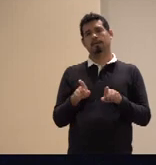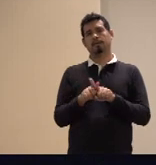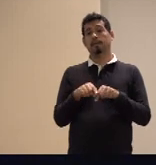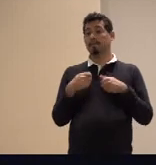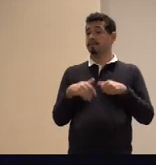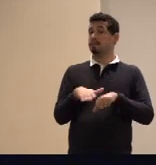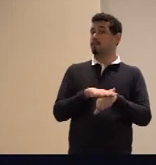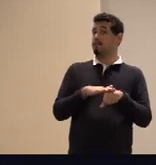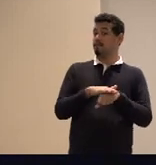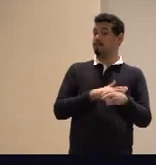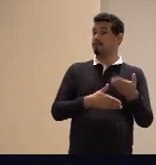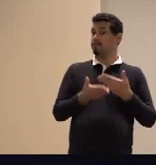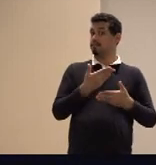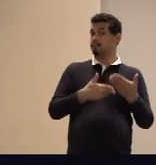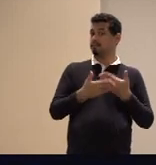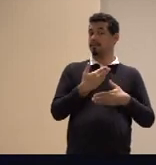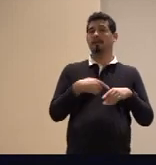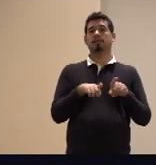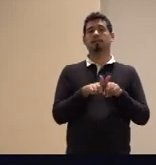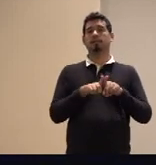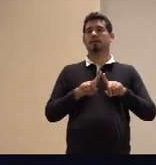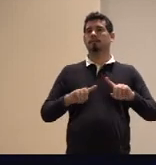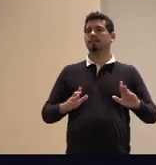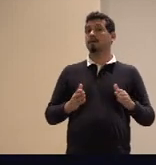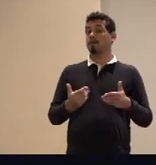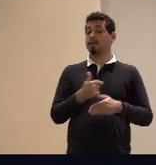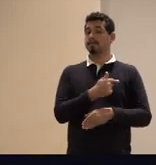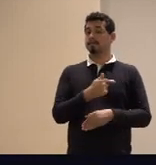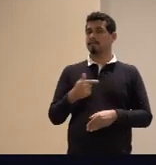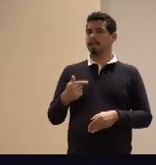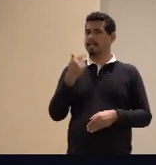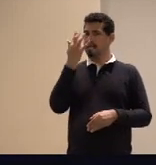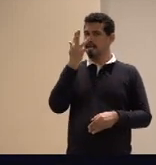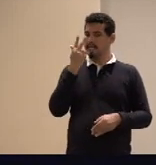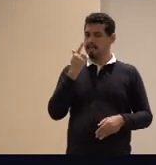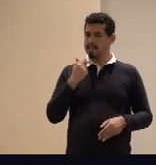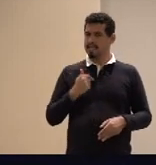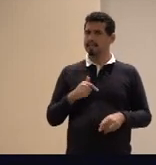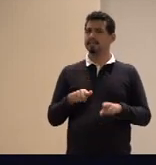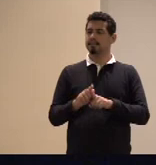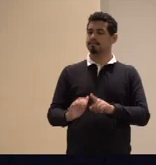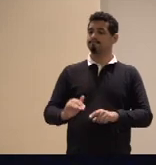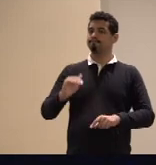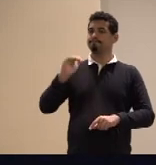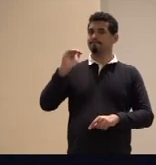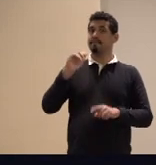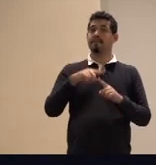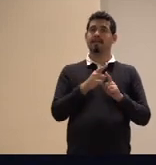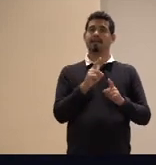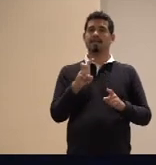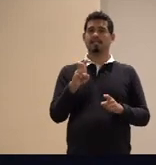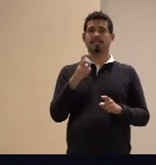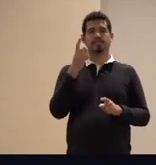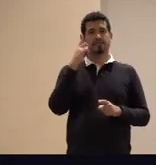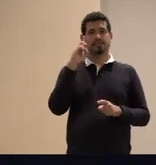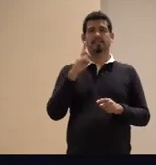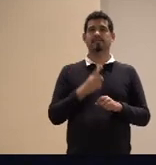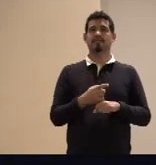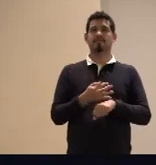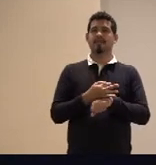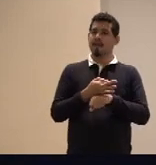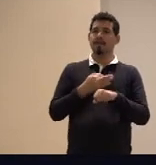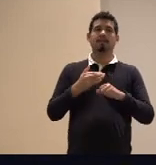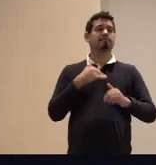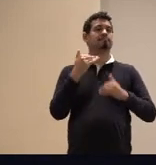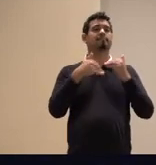conversar, fazer papelada. Agora, essa semana, nossas crianças estão de férias, vão ficar 15 dias. Nós se